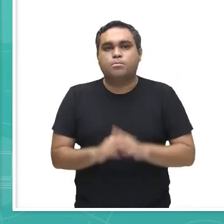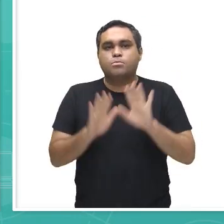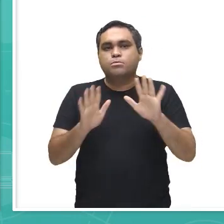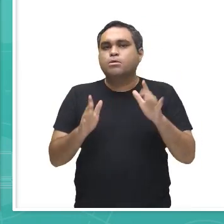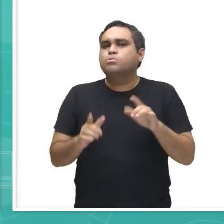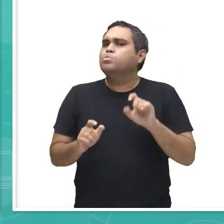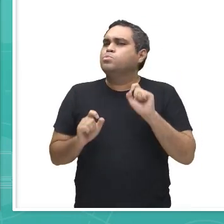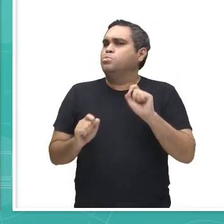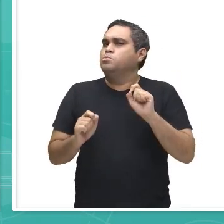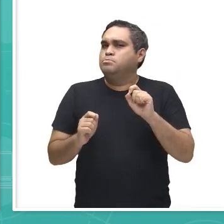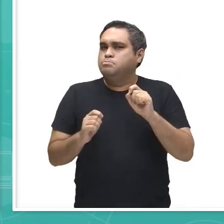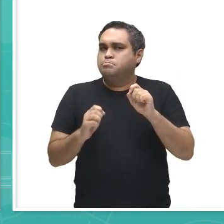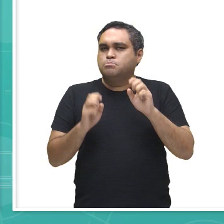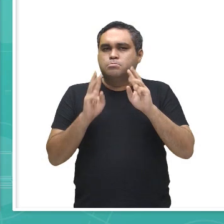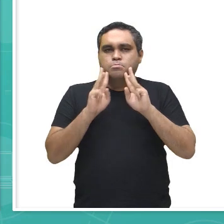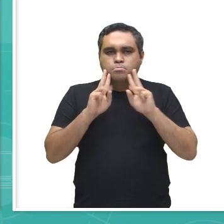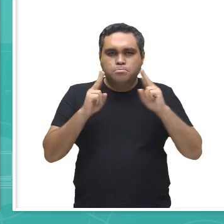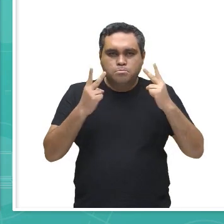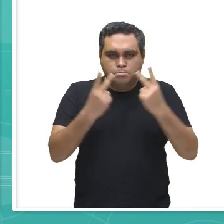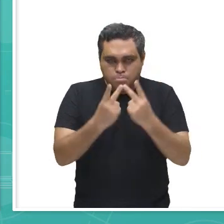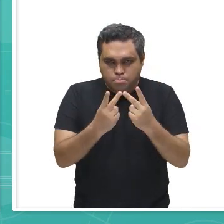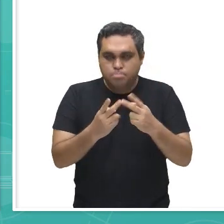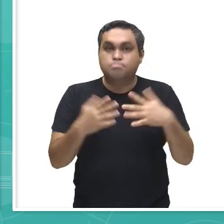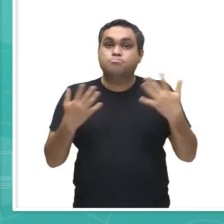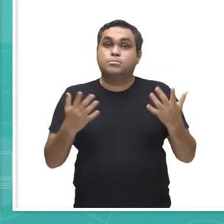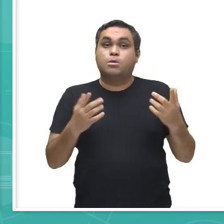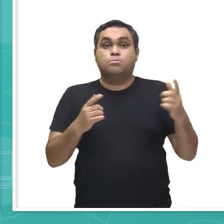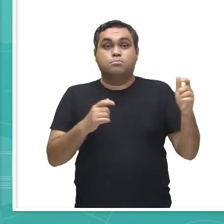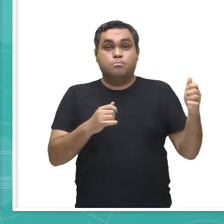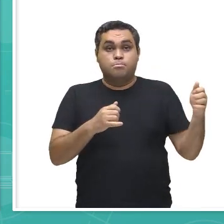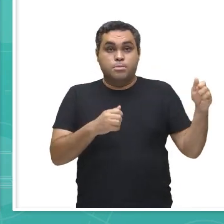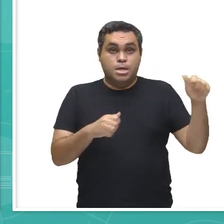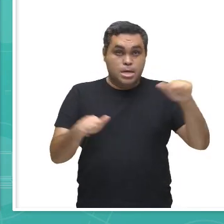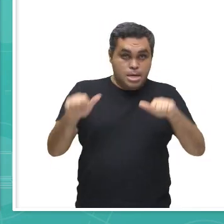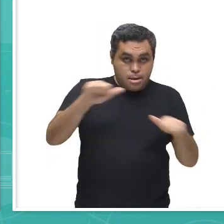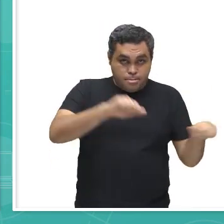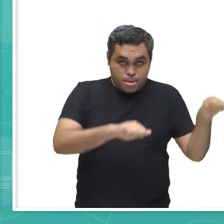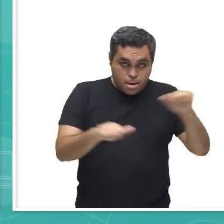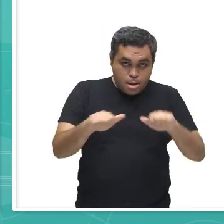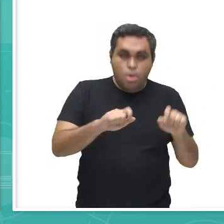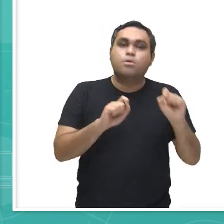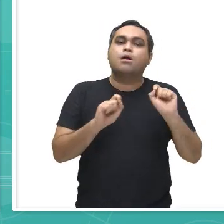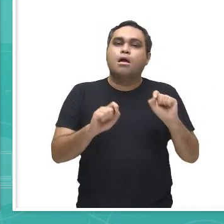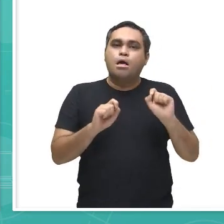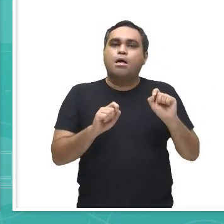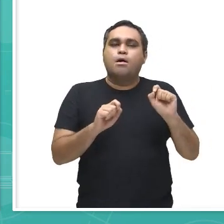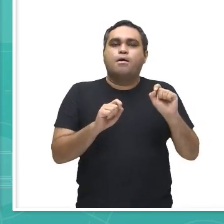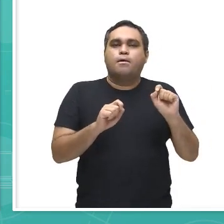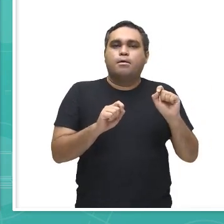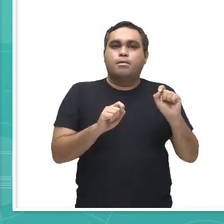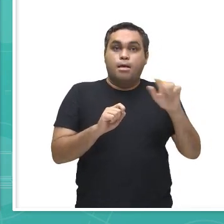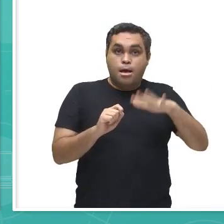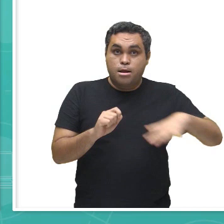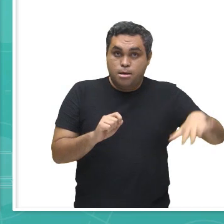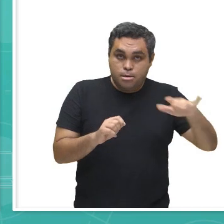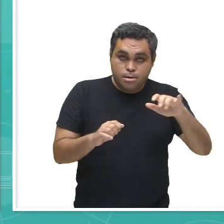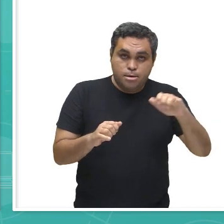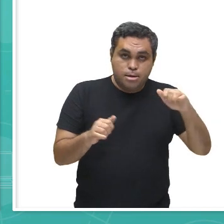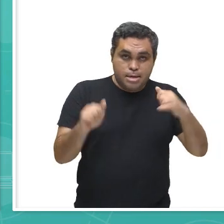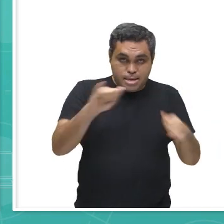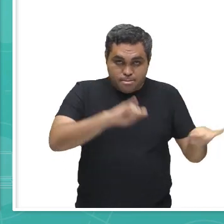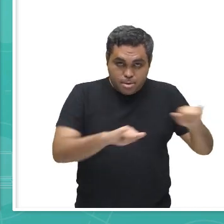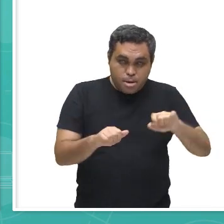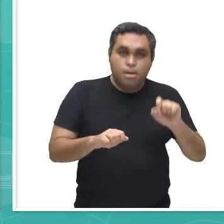que é matéria? Então, para a química, no estudo da química, a matéria é tudo o que tem